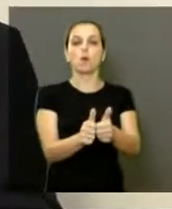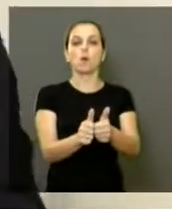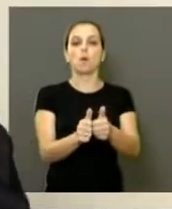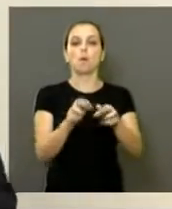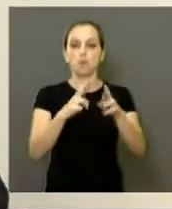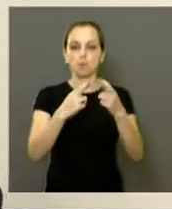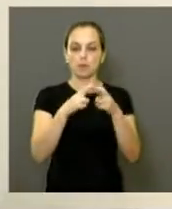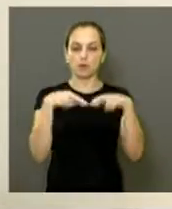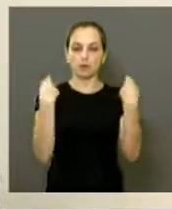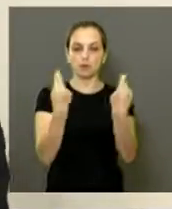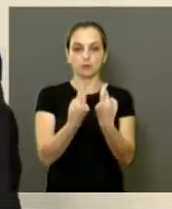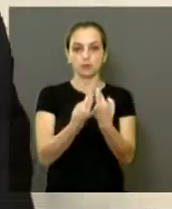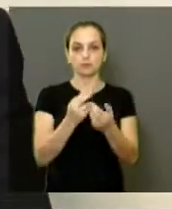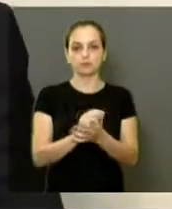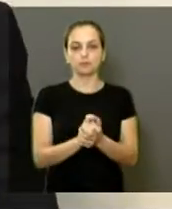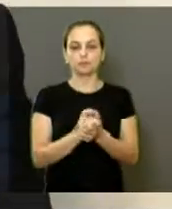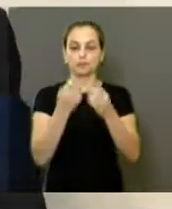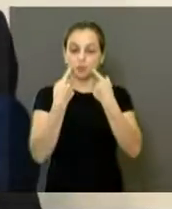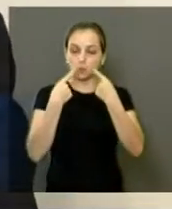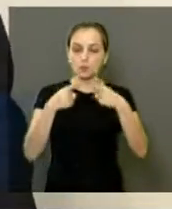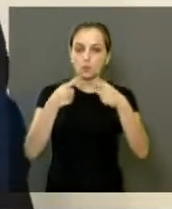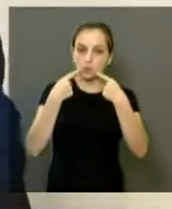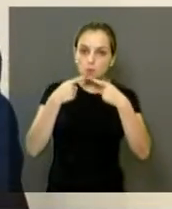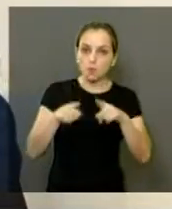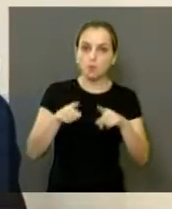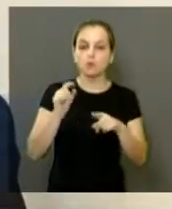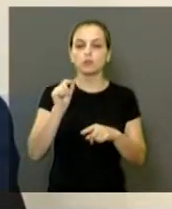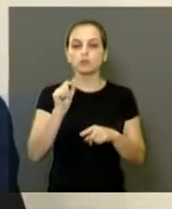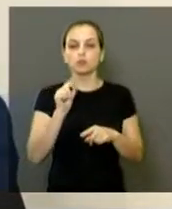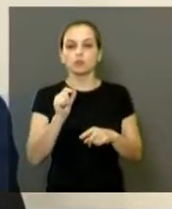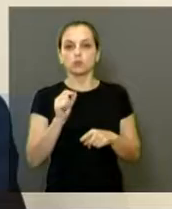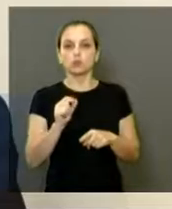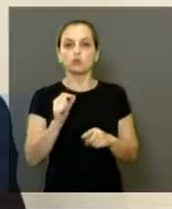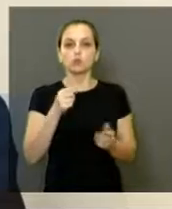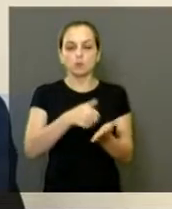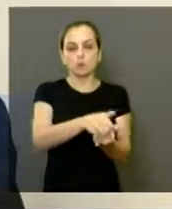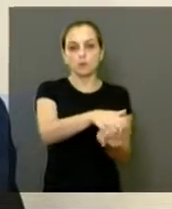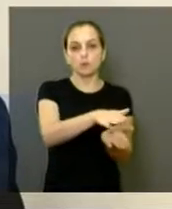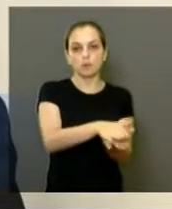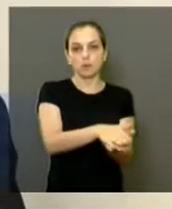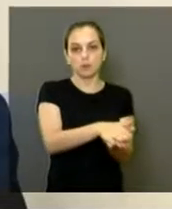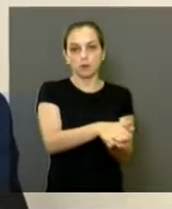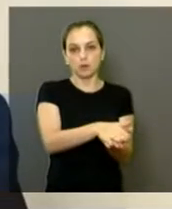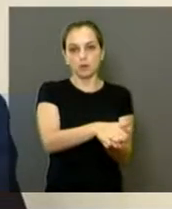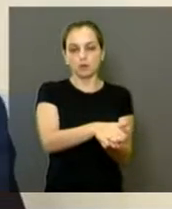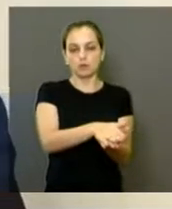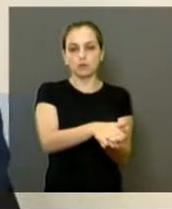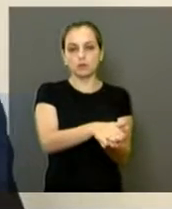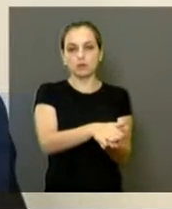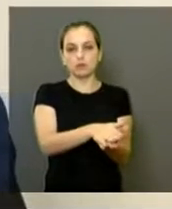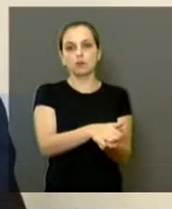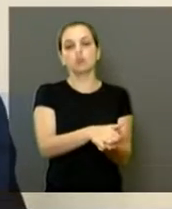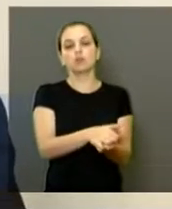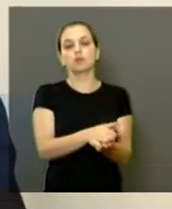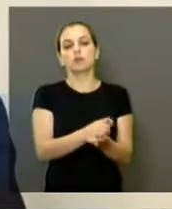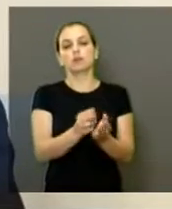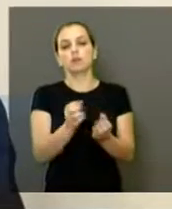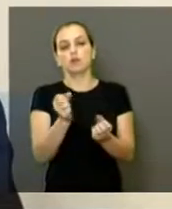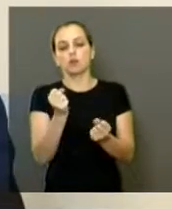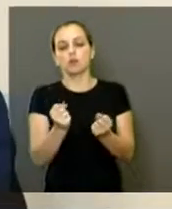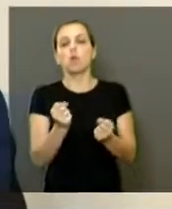nós recebemos algumas reclamações relacionadas a multas de trânsito em relação à área azul várias pessoas